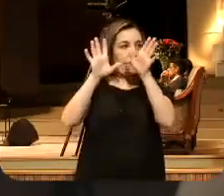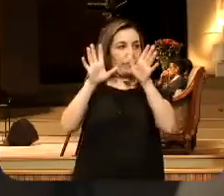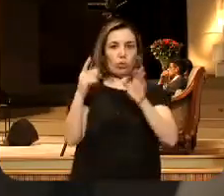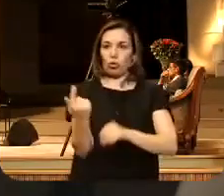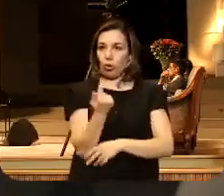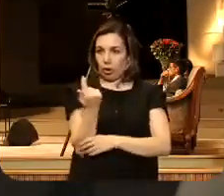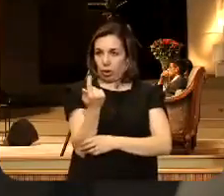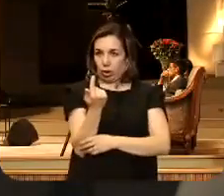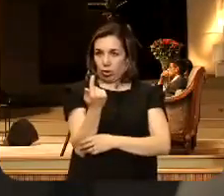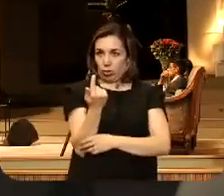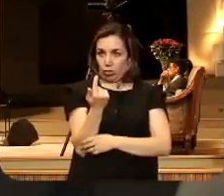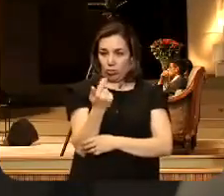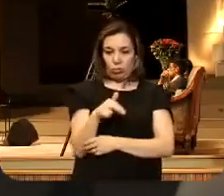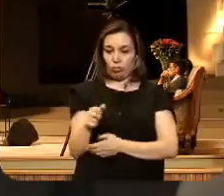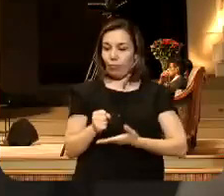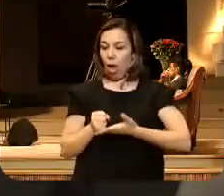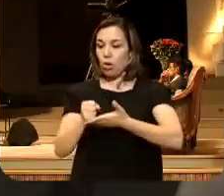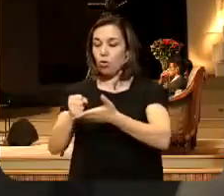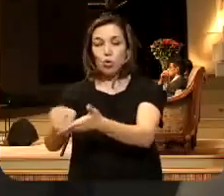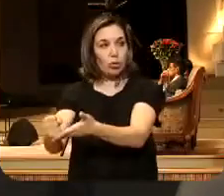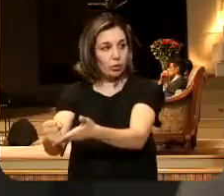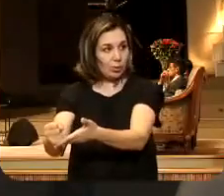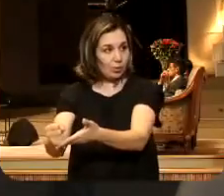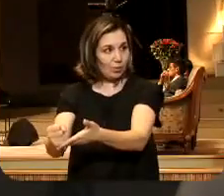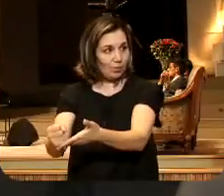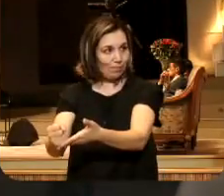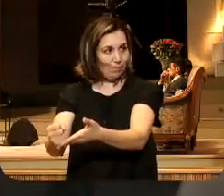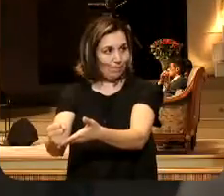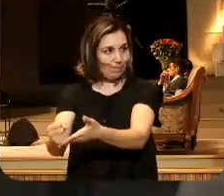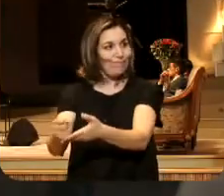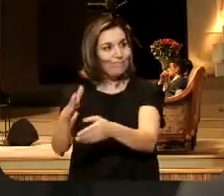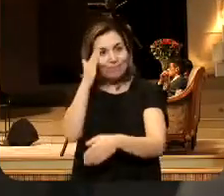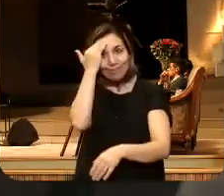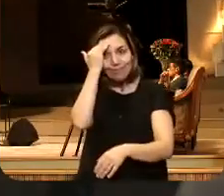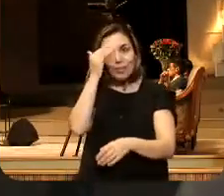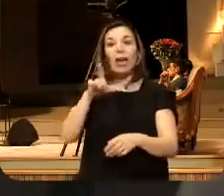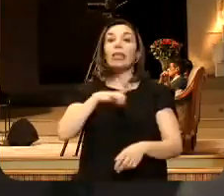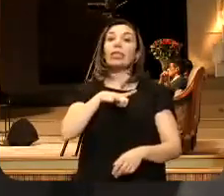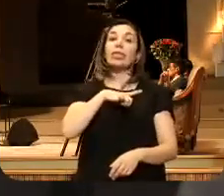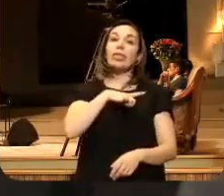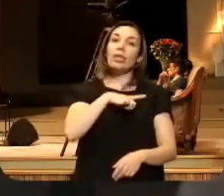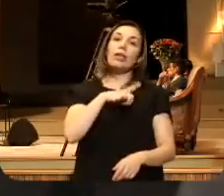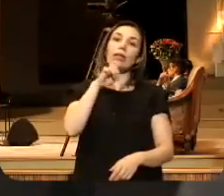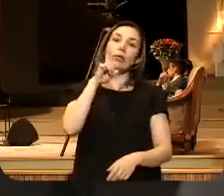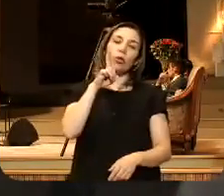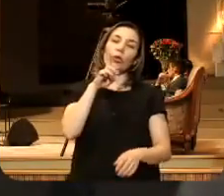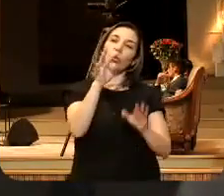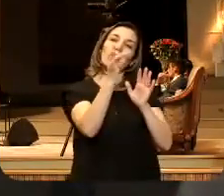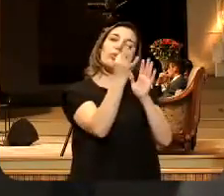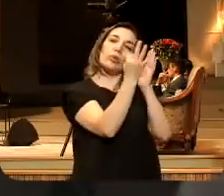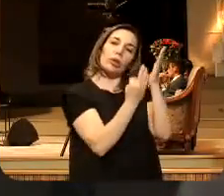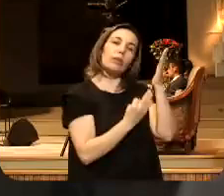tenho mais: estive doente e me curaste.